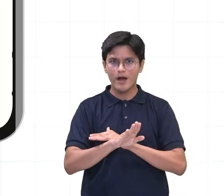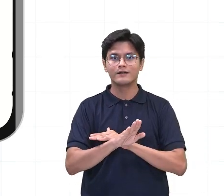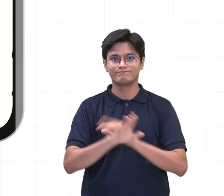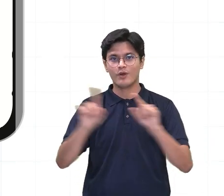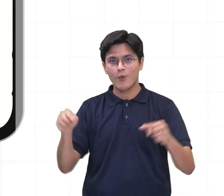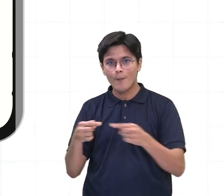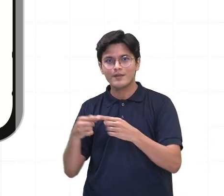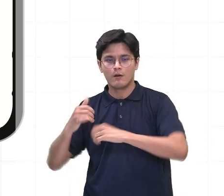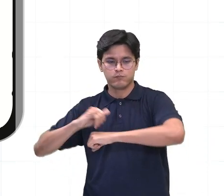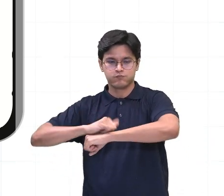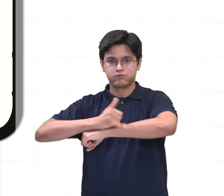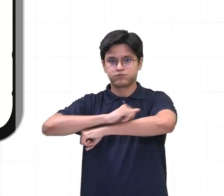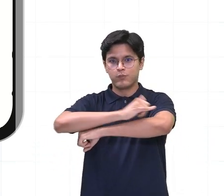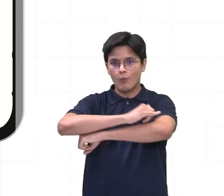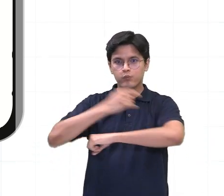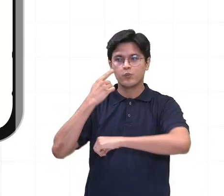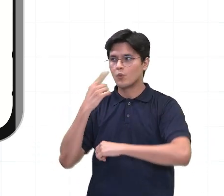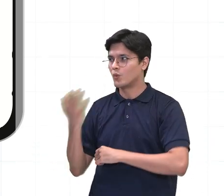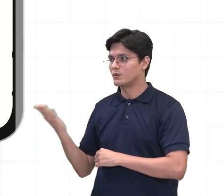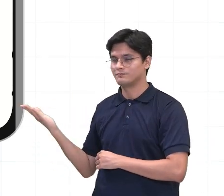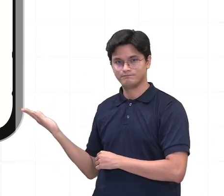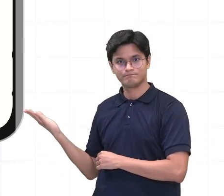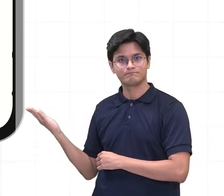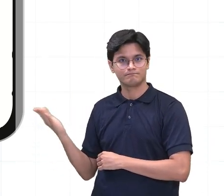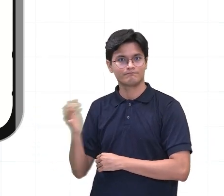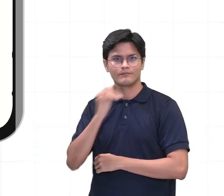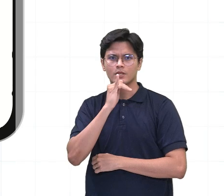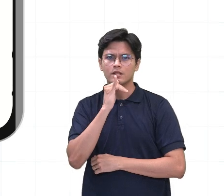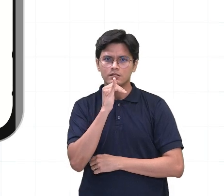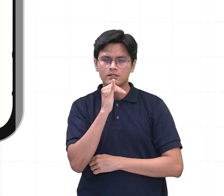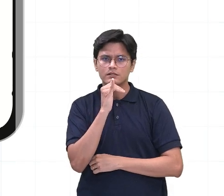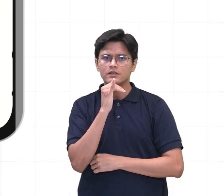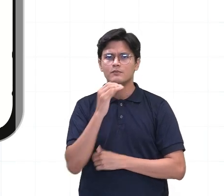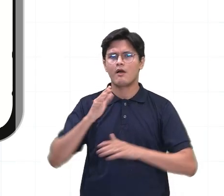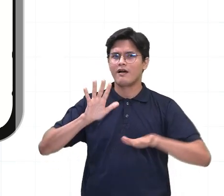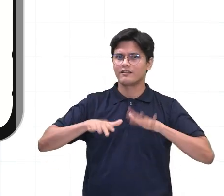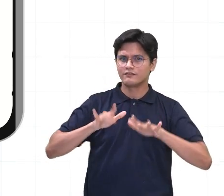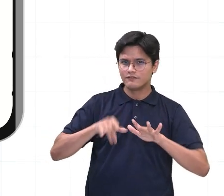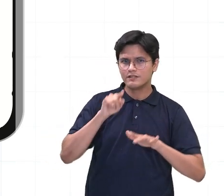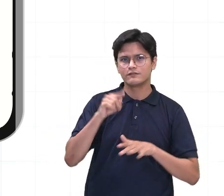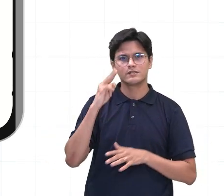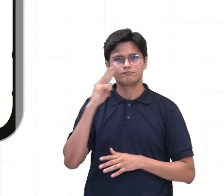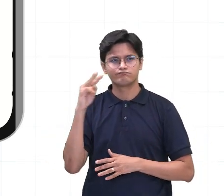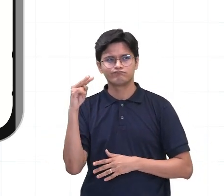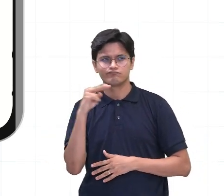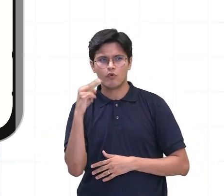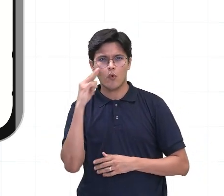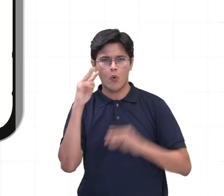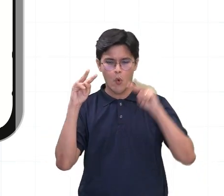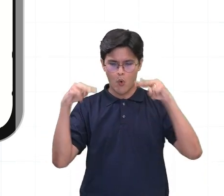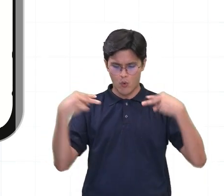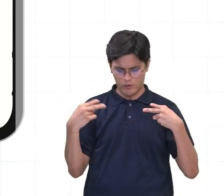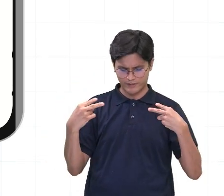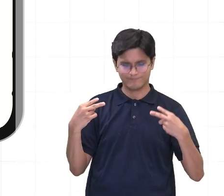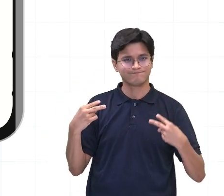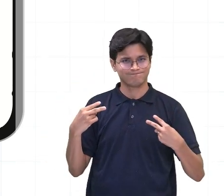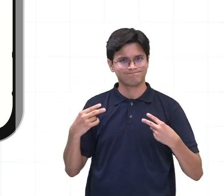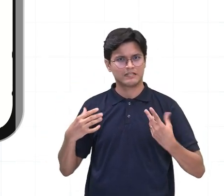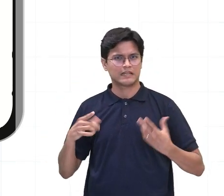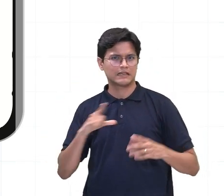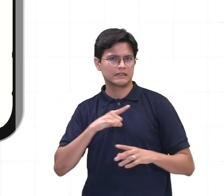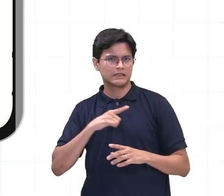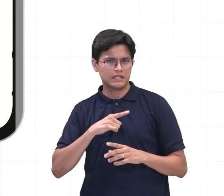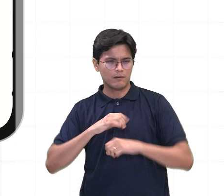no nosso corpo, né? Não tem aquela gordurinha ali que a gente se incomoda, aquela gordurinha que não quer sair, localizada, em